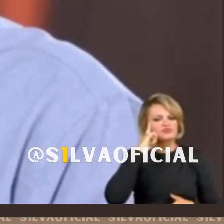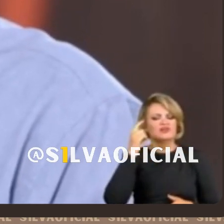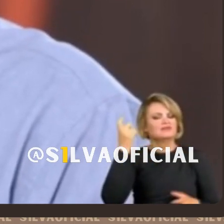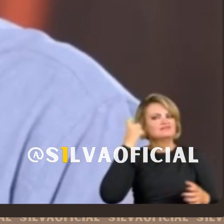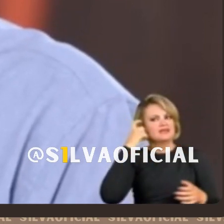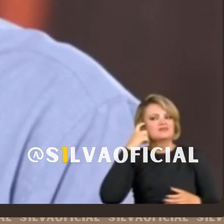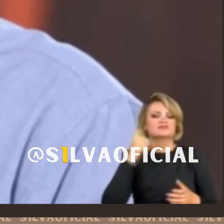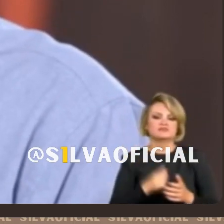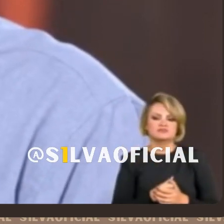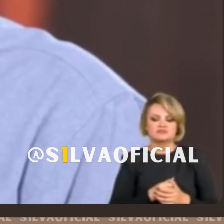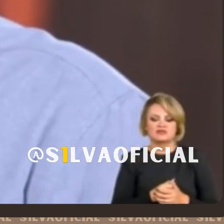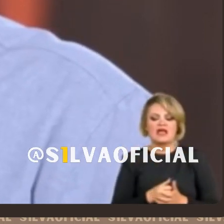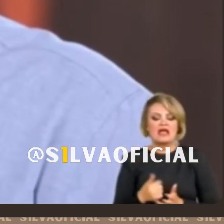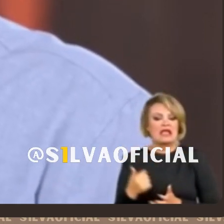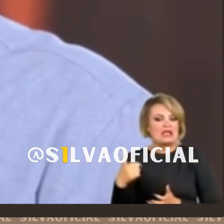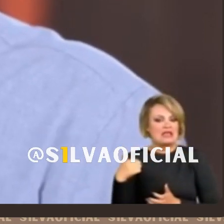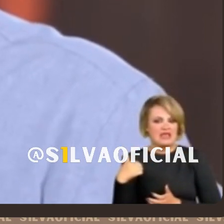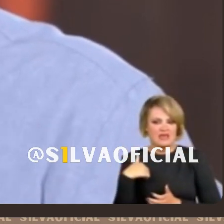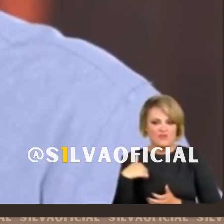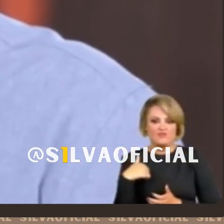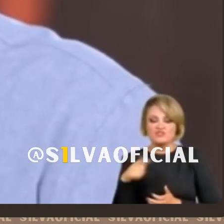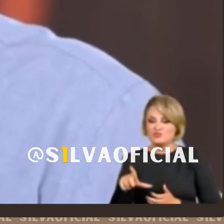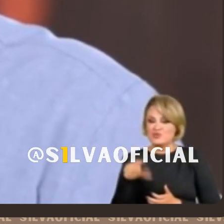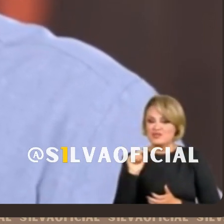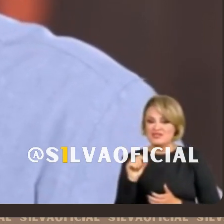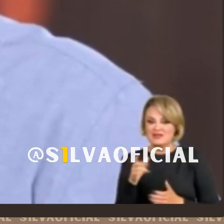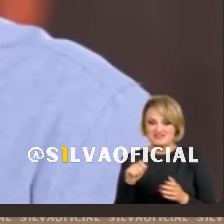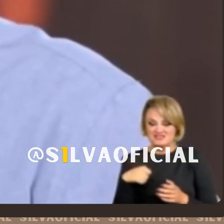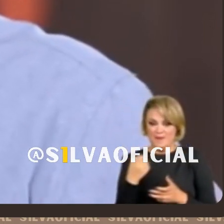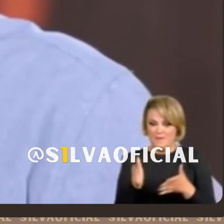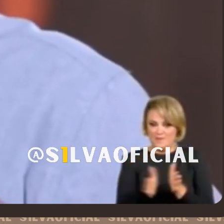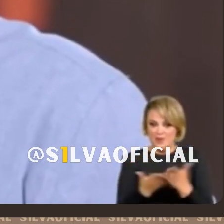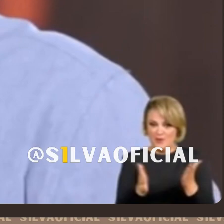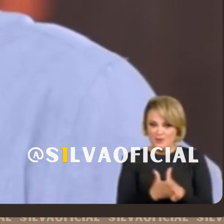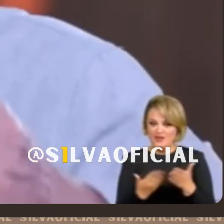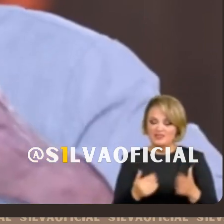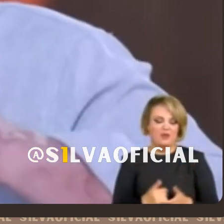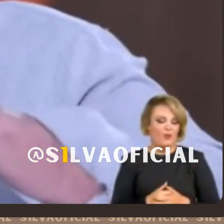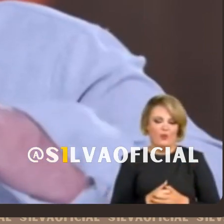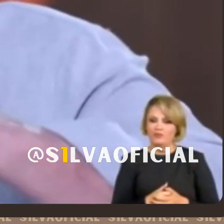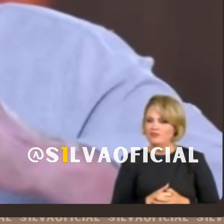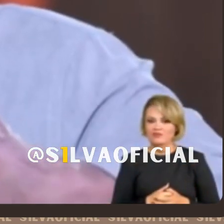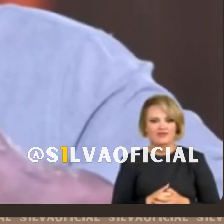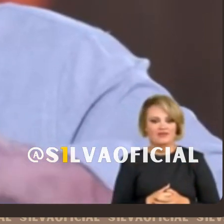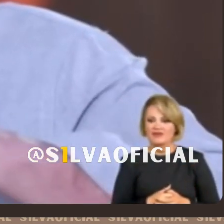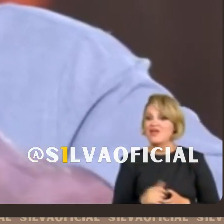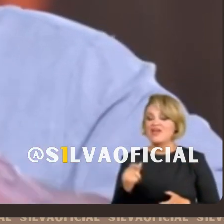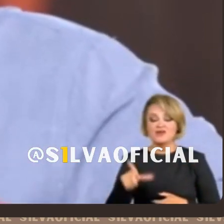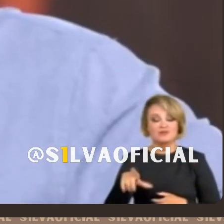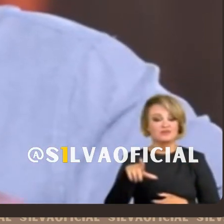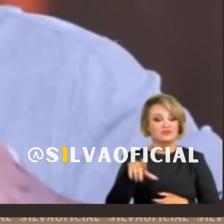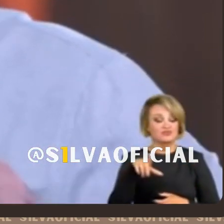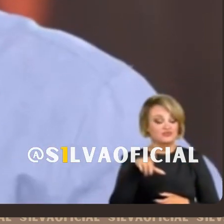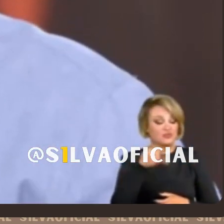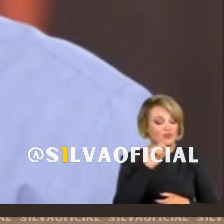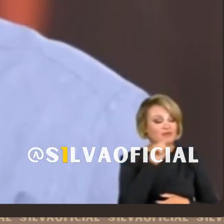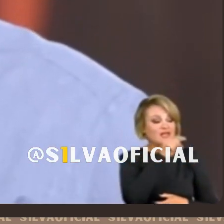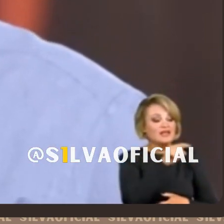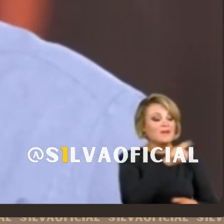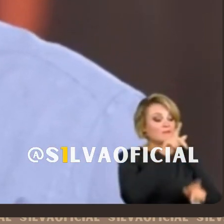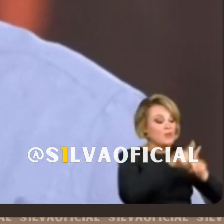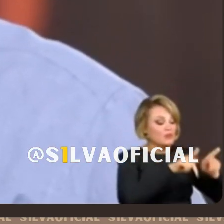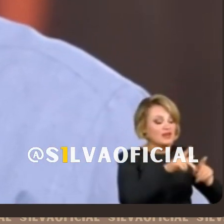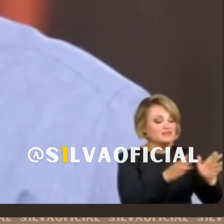pobre. Eu fiz uma opção de fazer com que o povo pobre suba um degrau na escala social, ou dois, vire classe